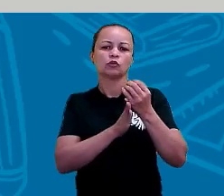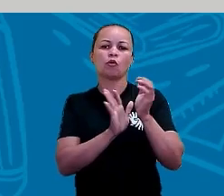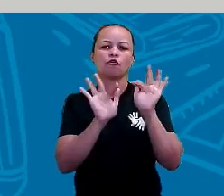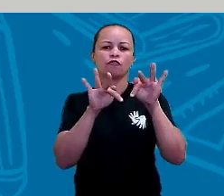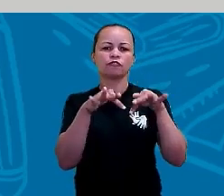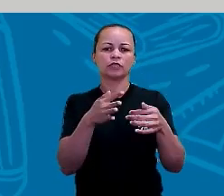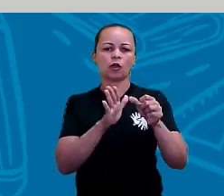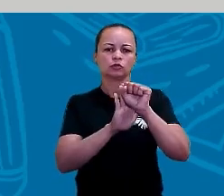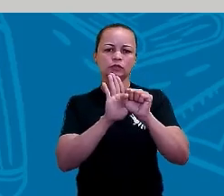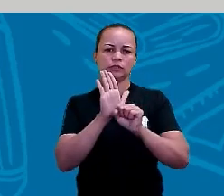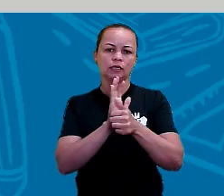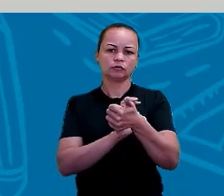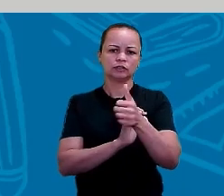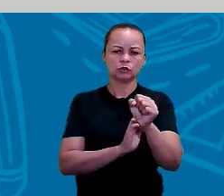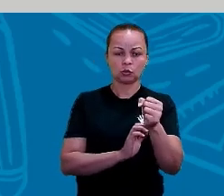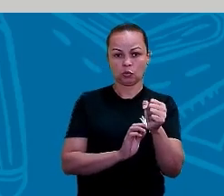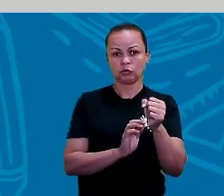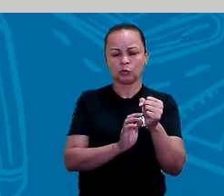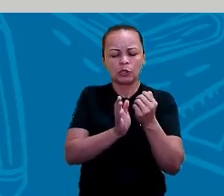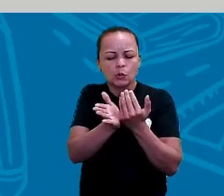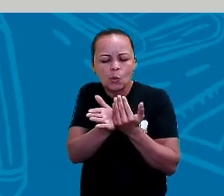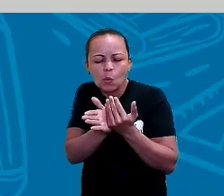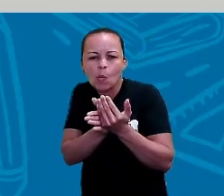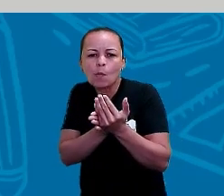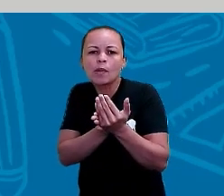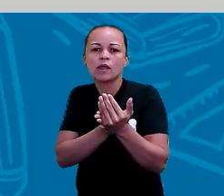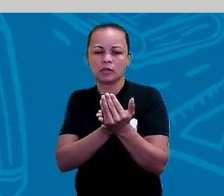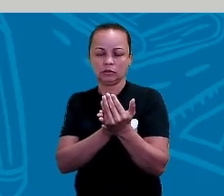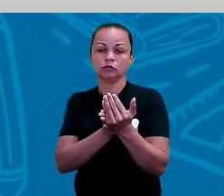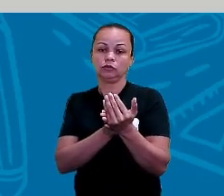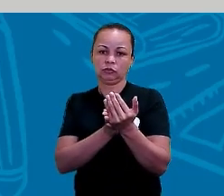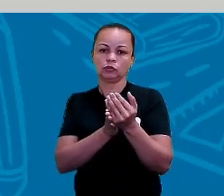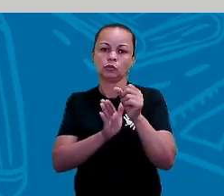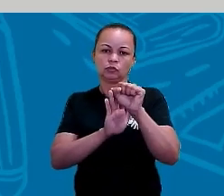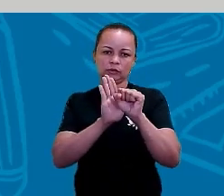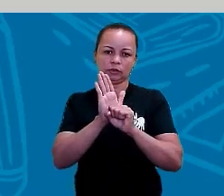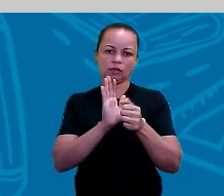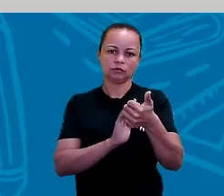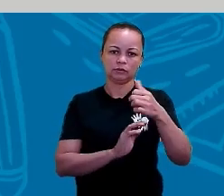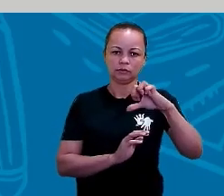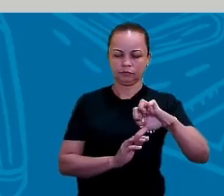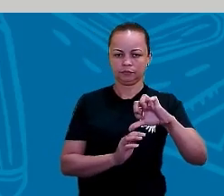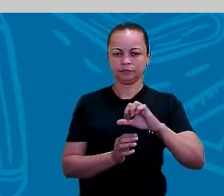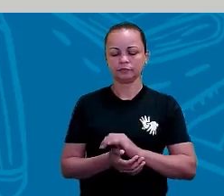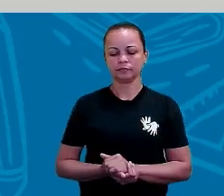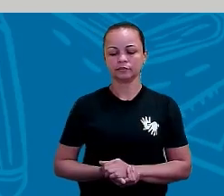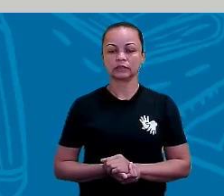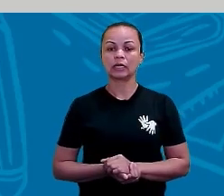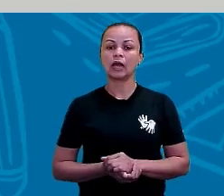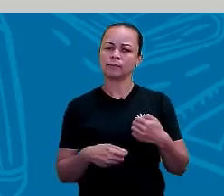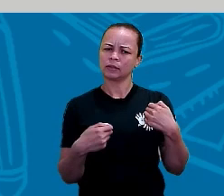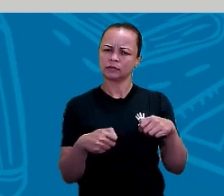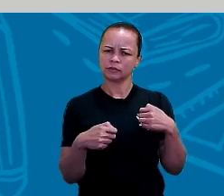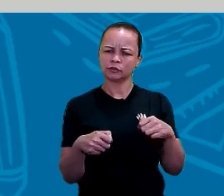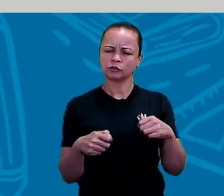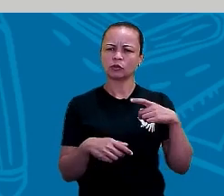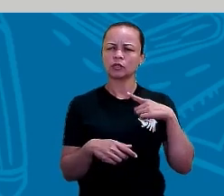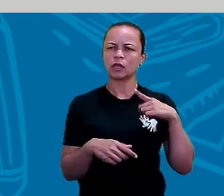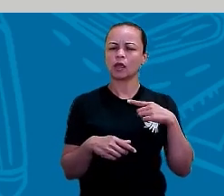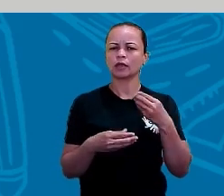XVIII, um tempão atrás, e o início do século XIX. A partir daí, houve a necessidade de